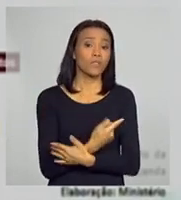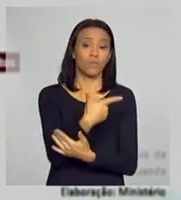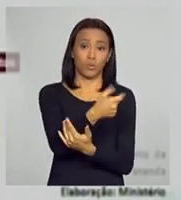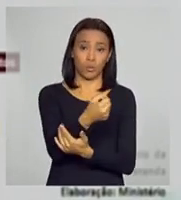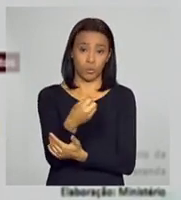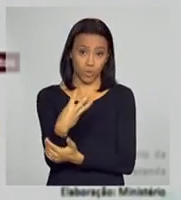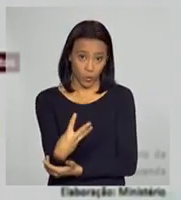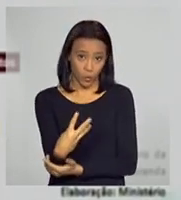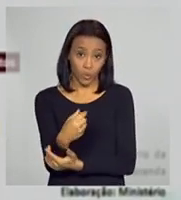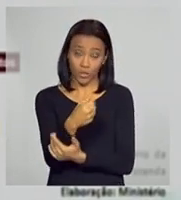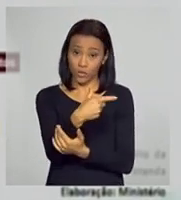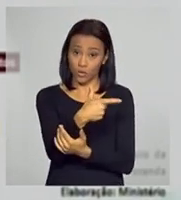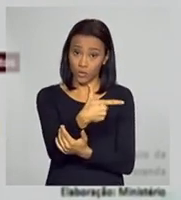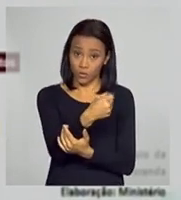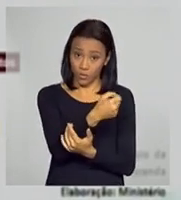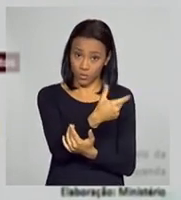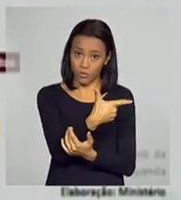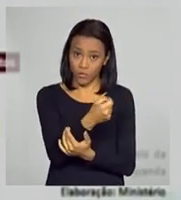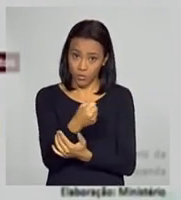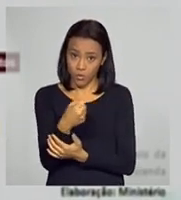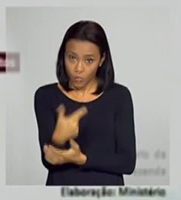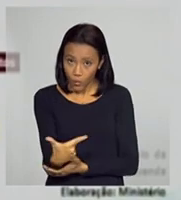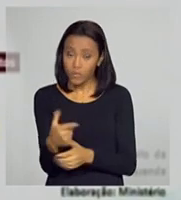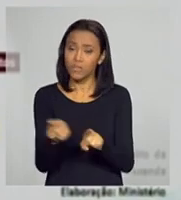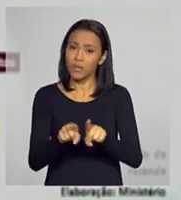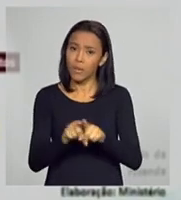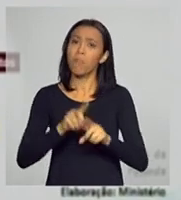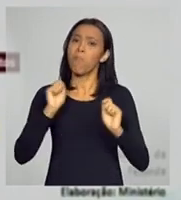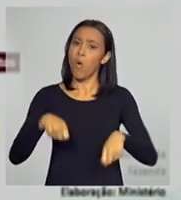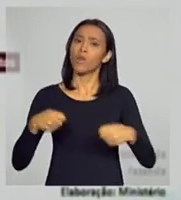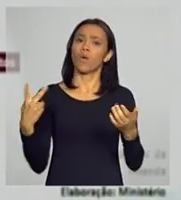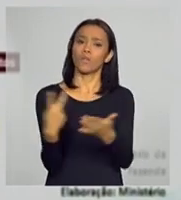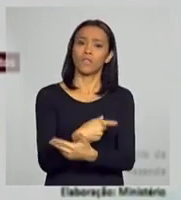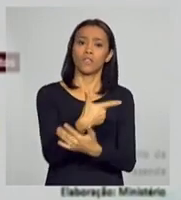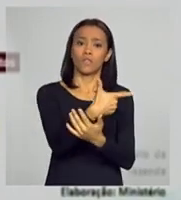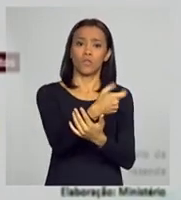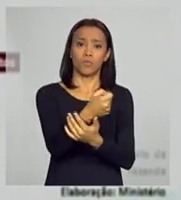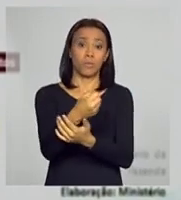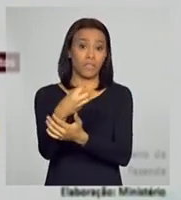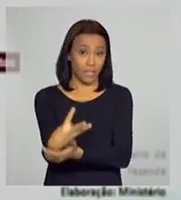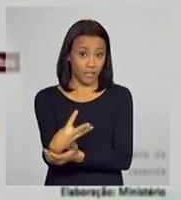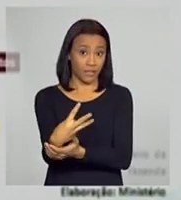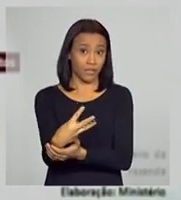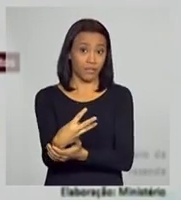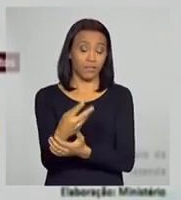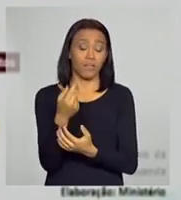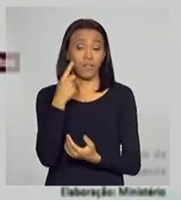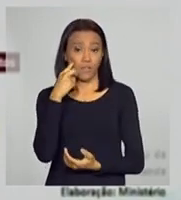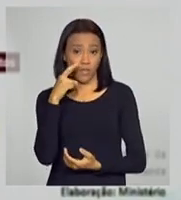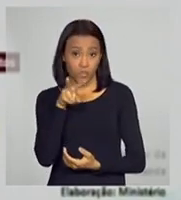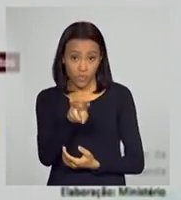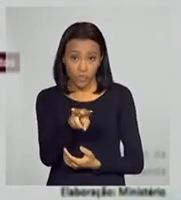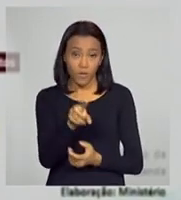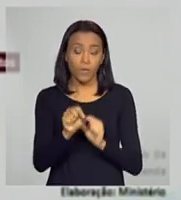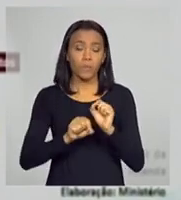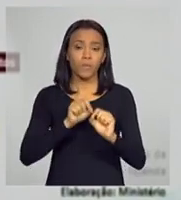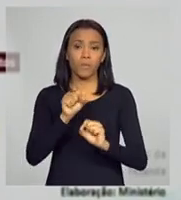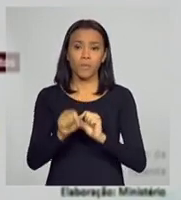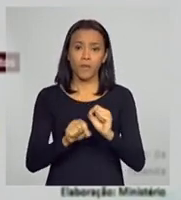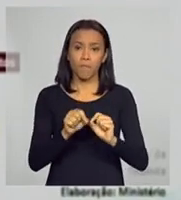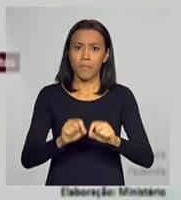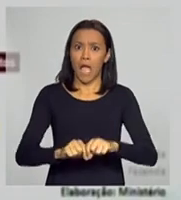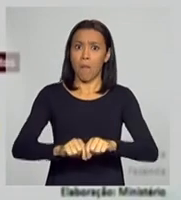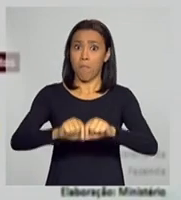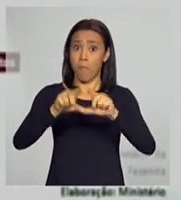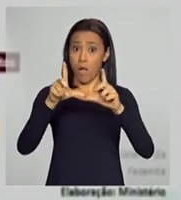deverá acontecer em 2013 72 milhões de desonerações sendo que a maior parte